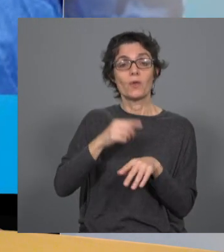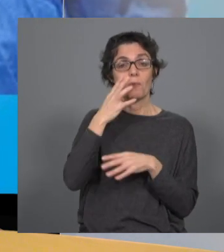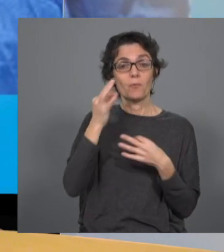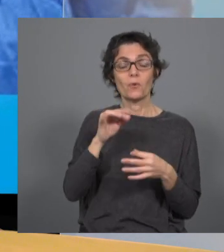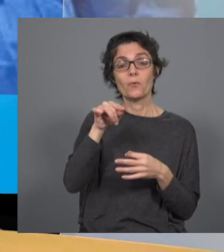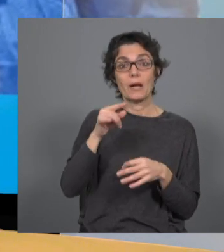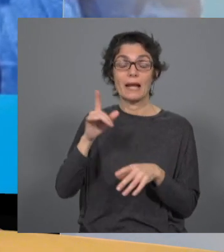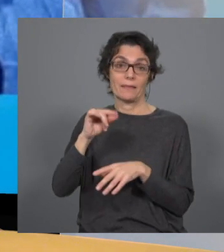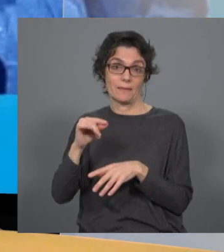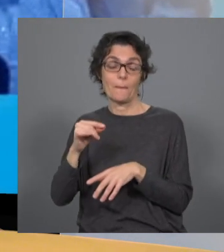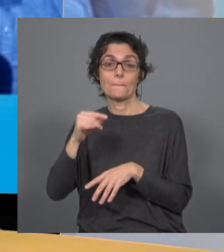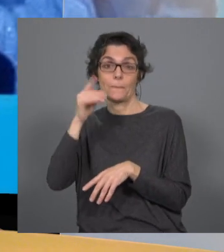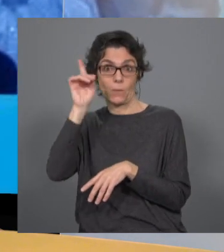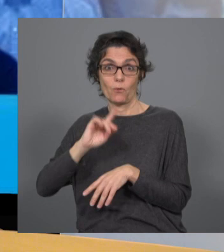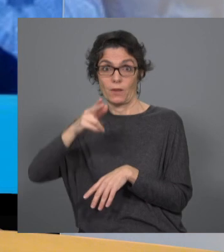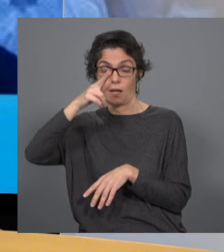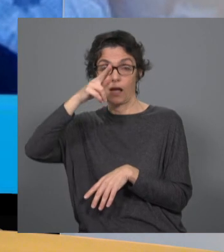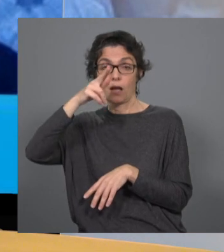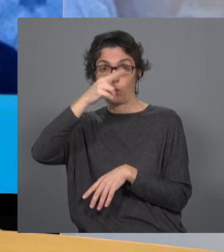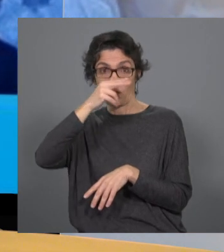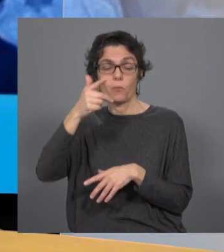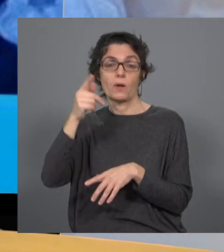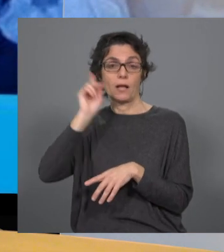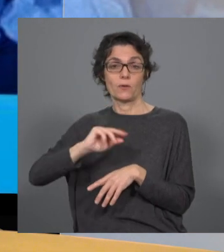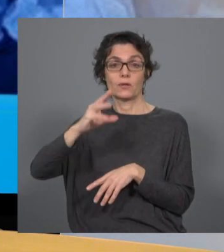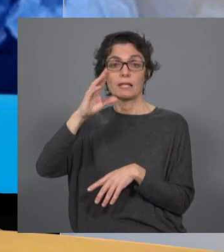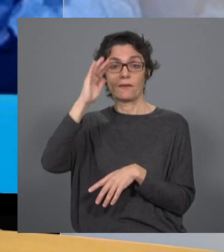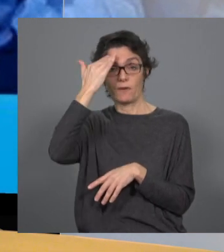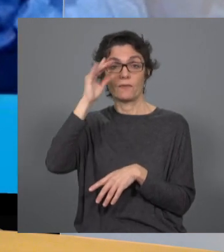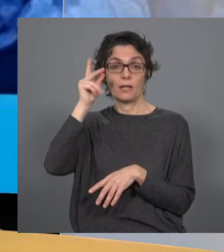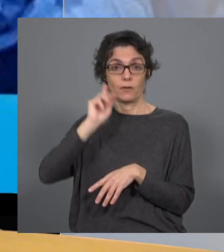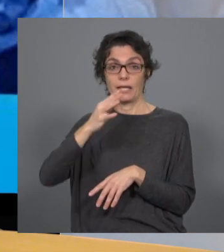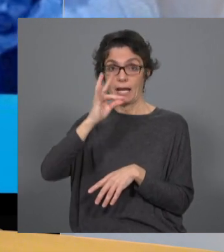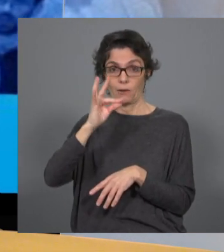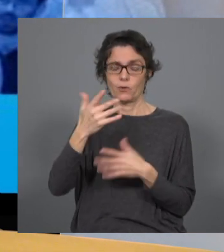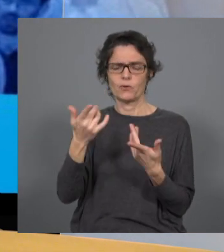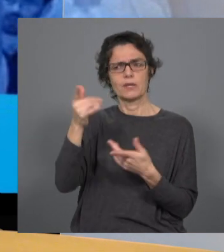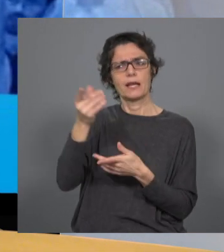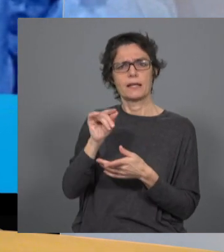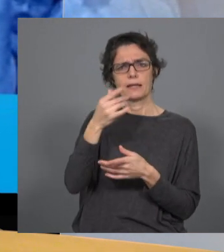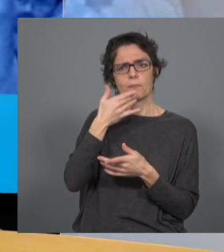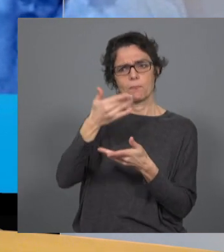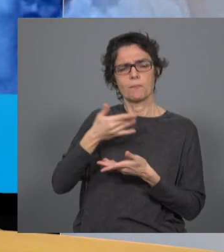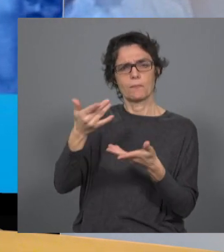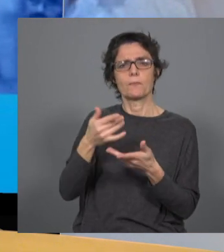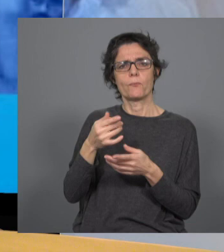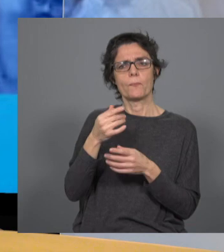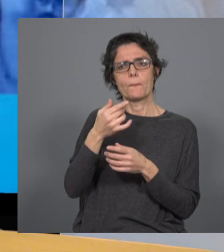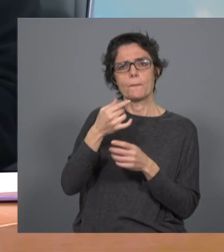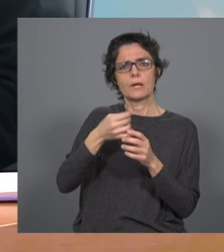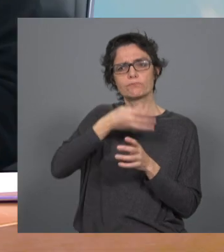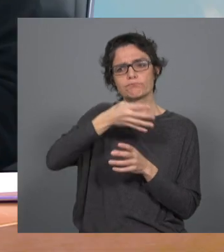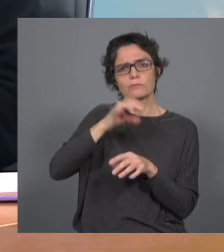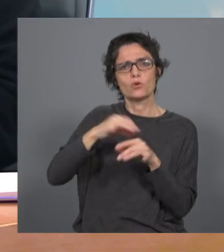de fevereiro, e nos ter mostrado um pouco o que é o itinerário das cooperadoras da família e este